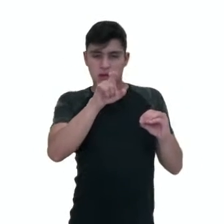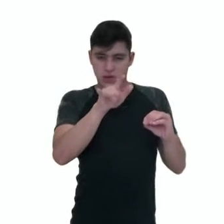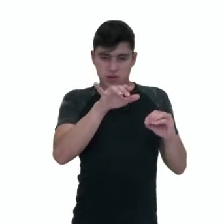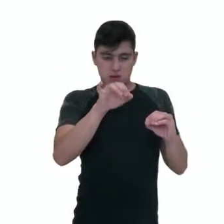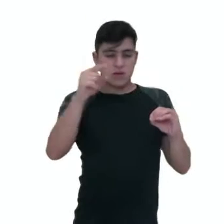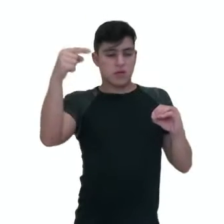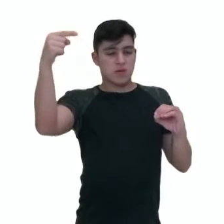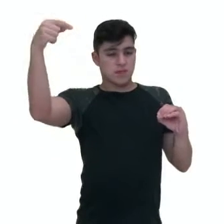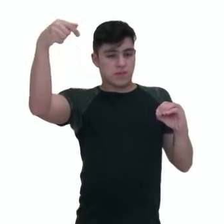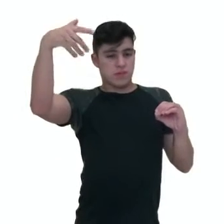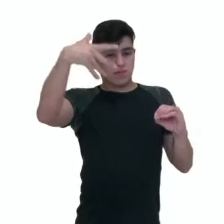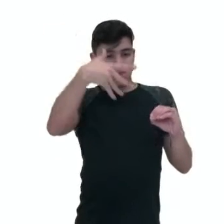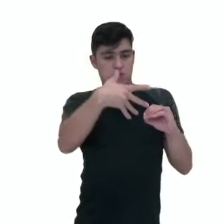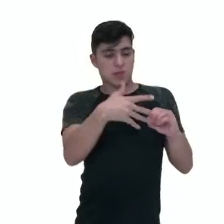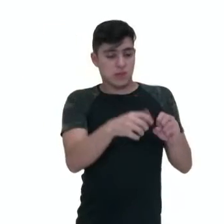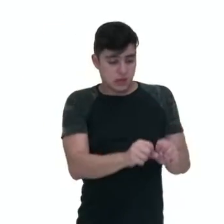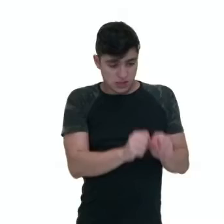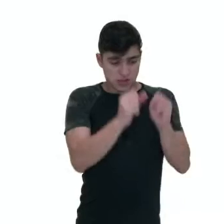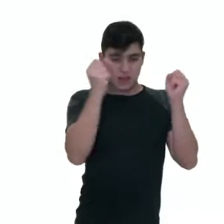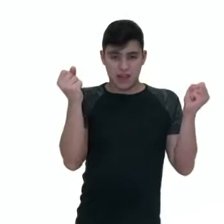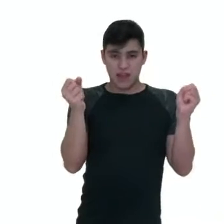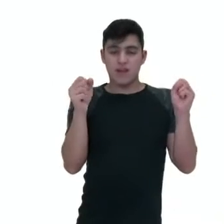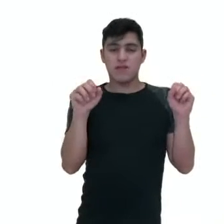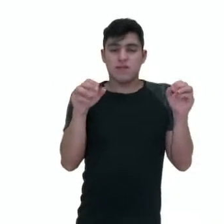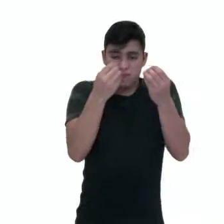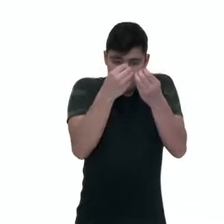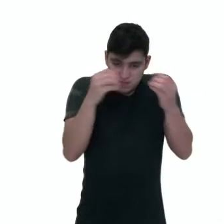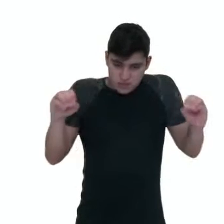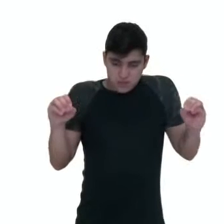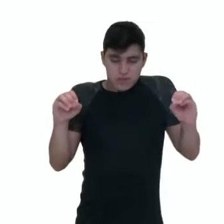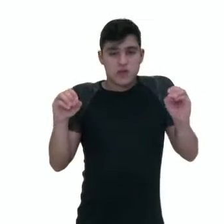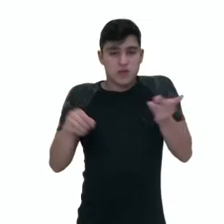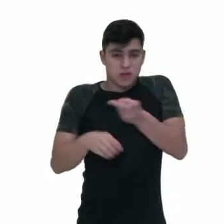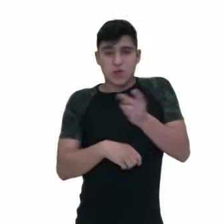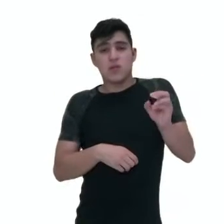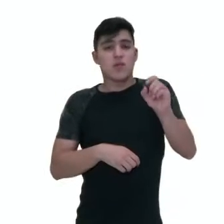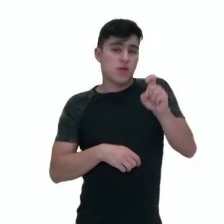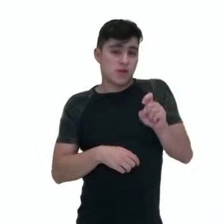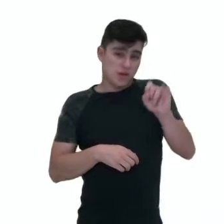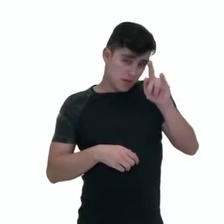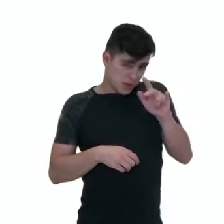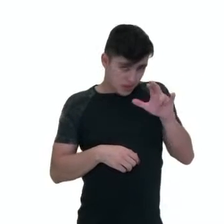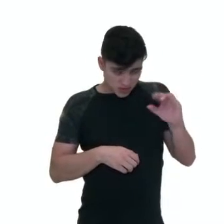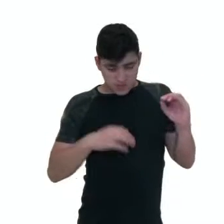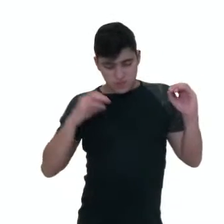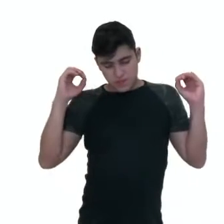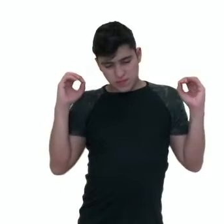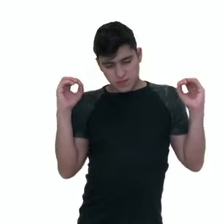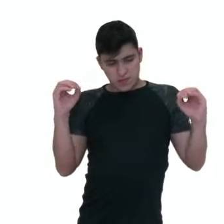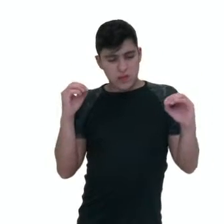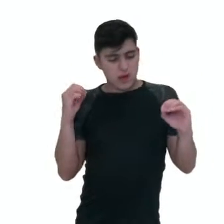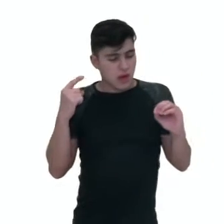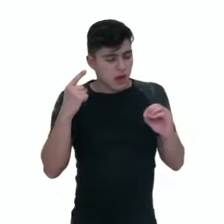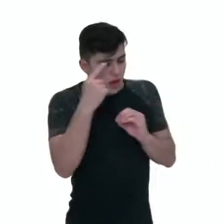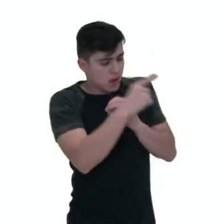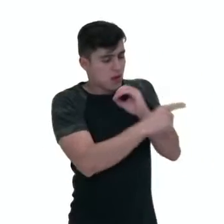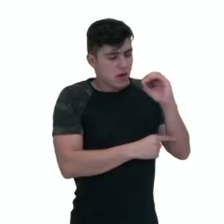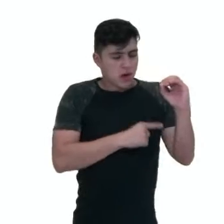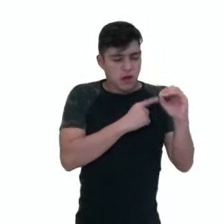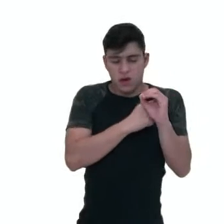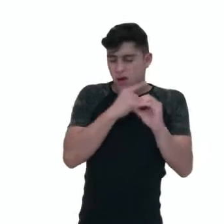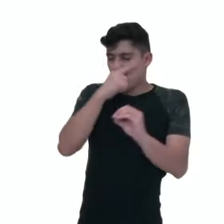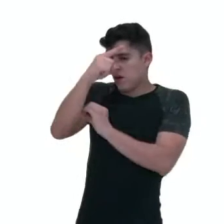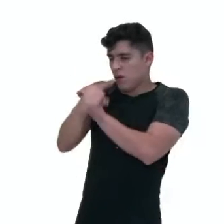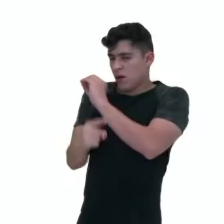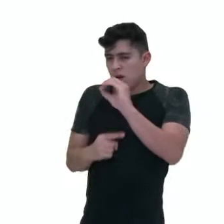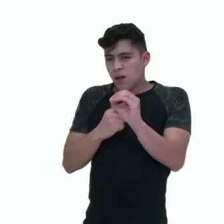quebra em dois átomos de oxigênio. O átomo de oxigênio que é liberado vai unir-se